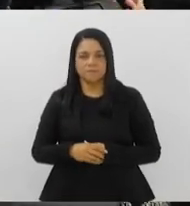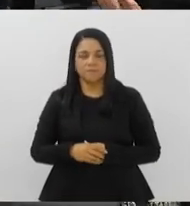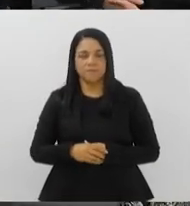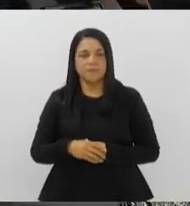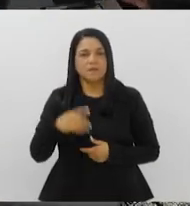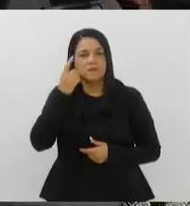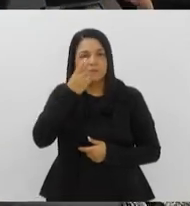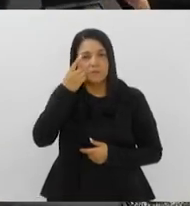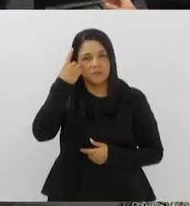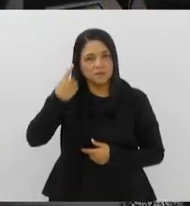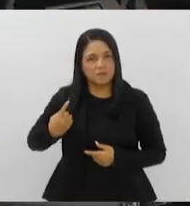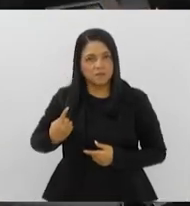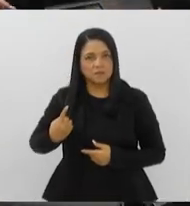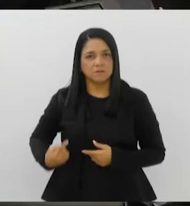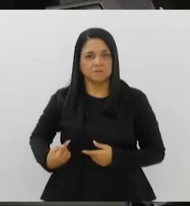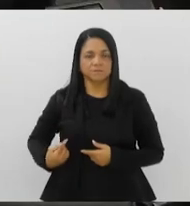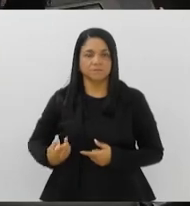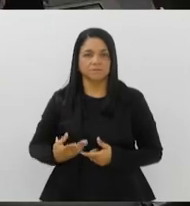Deputada Dani Balbo.